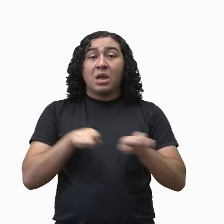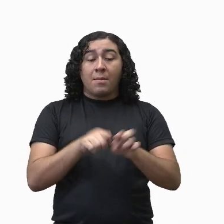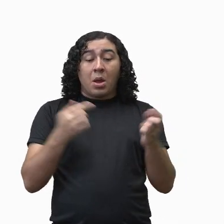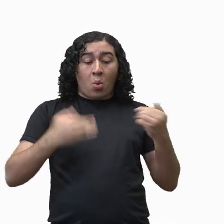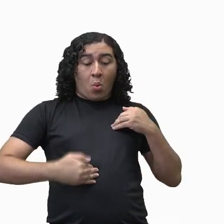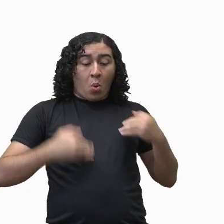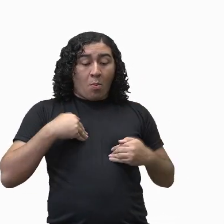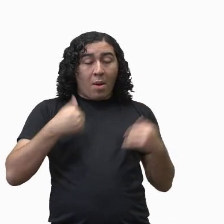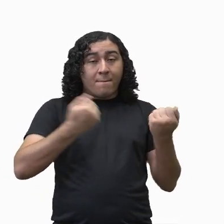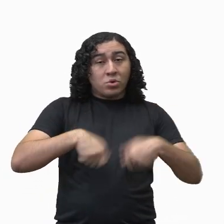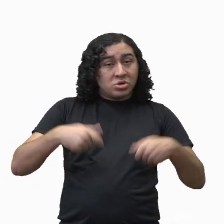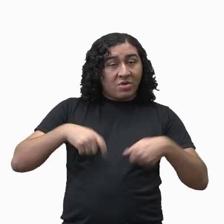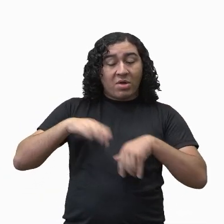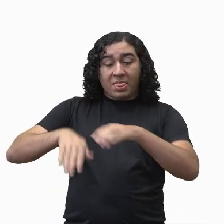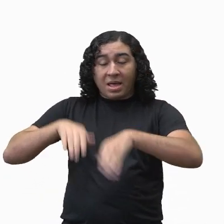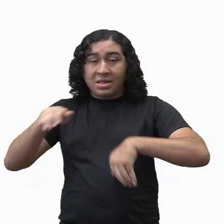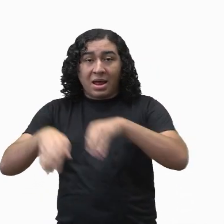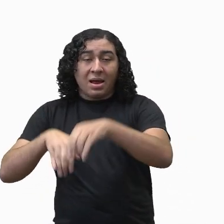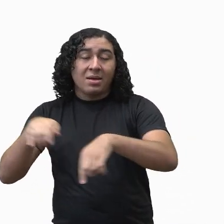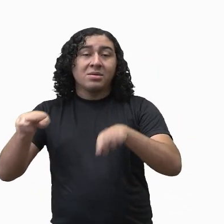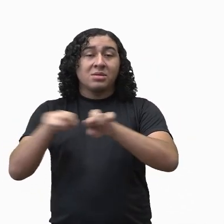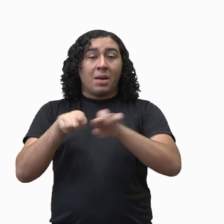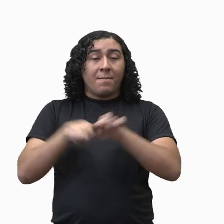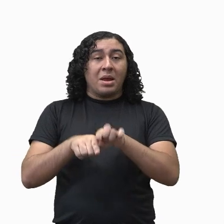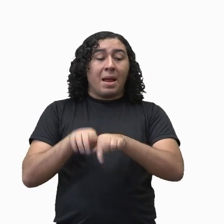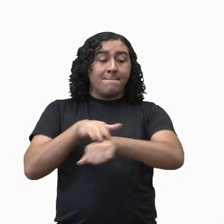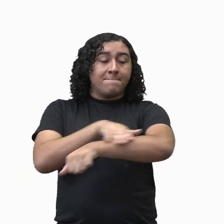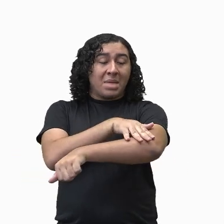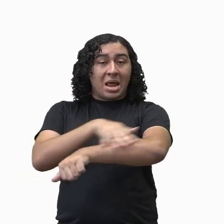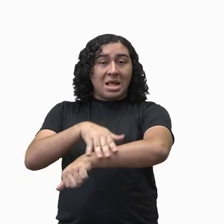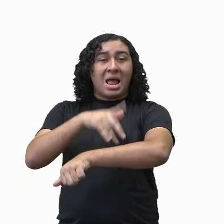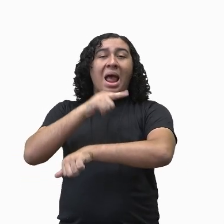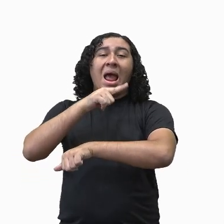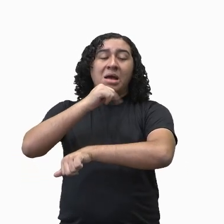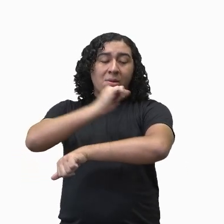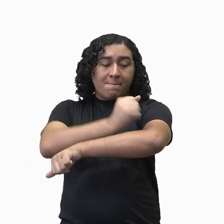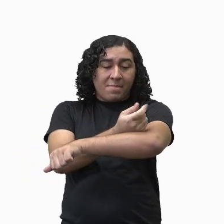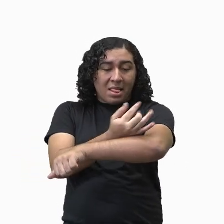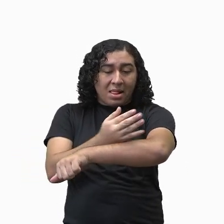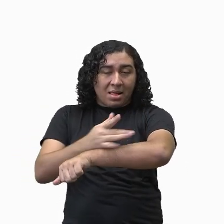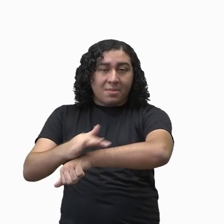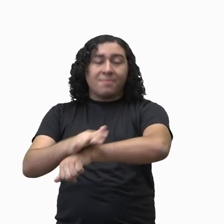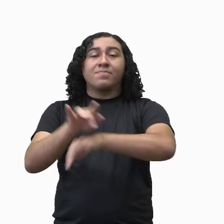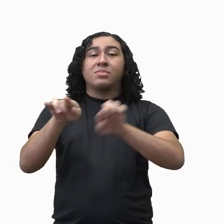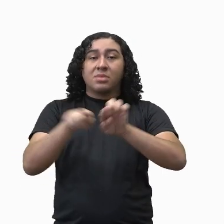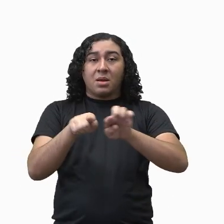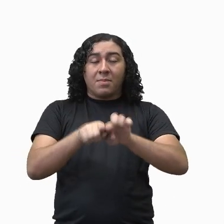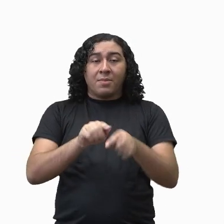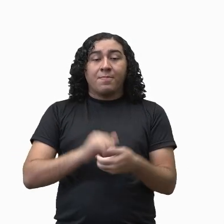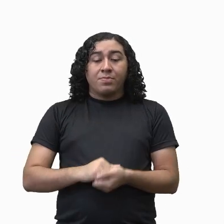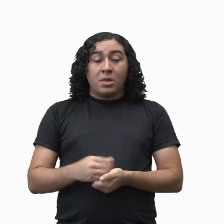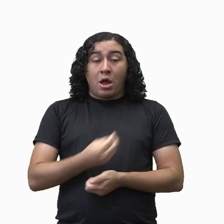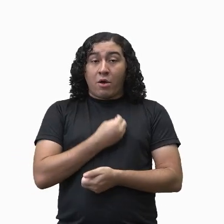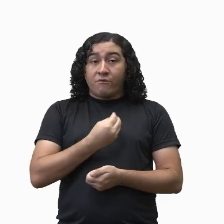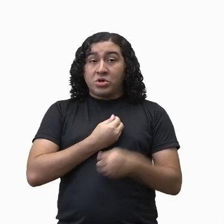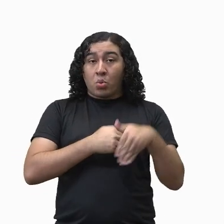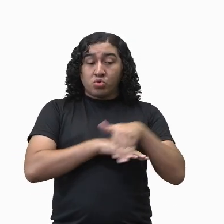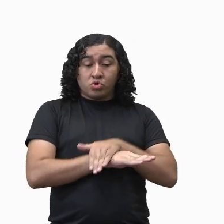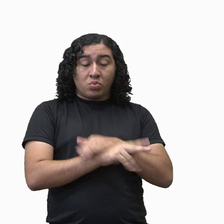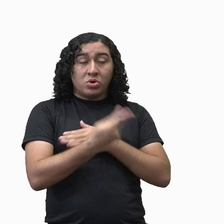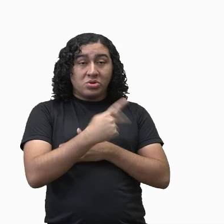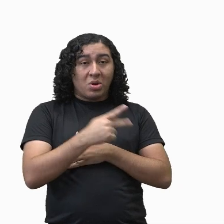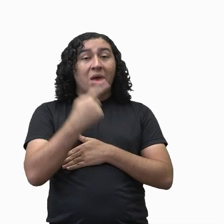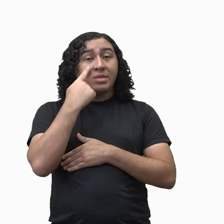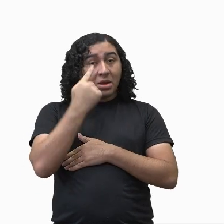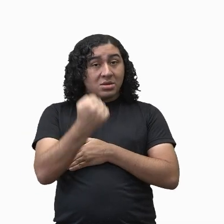sua pele é úmida, eles têm um modo de vida bastante interessante, tendo